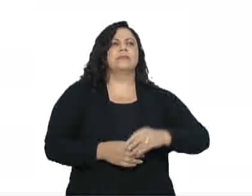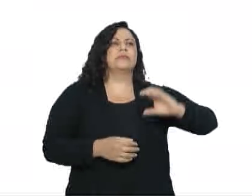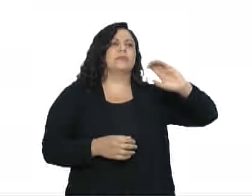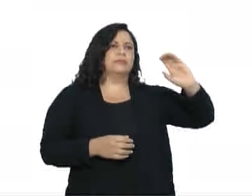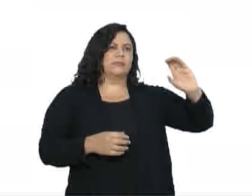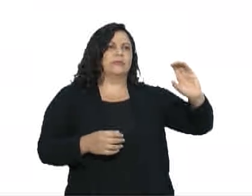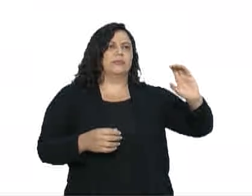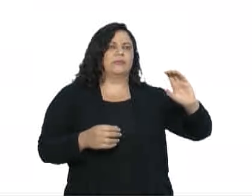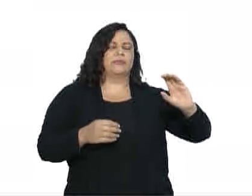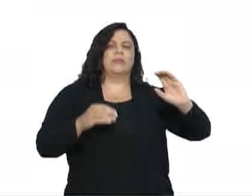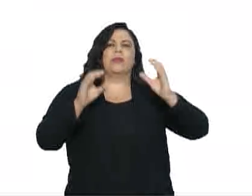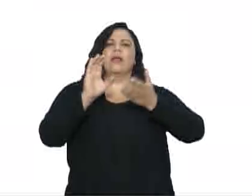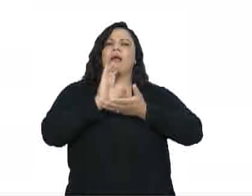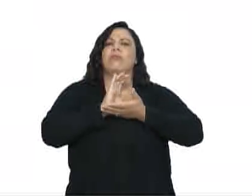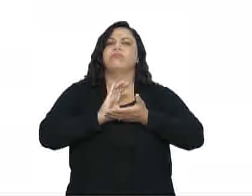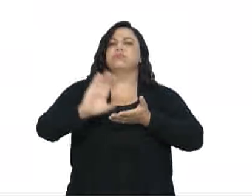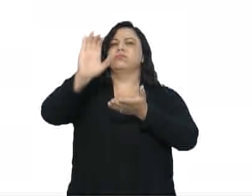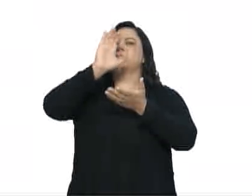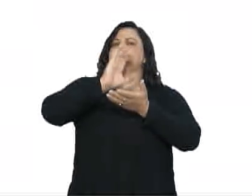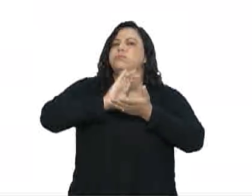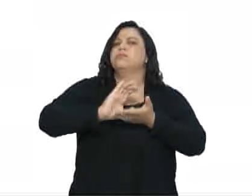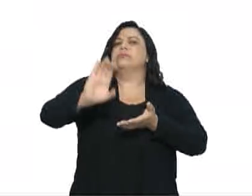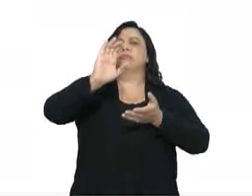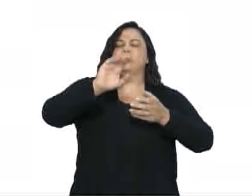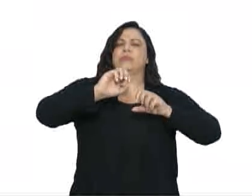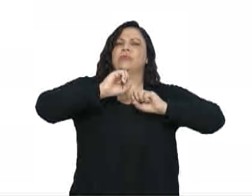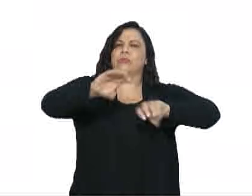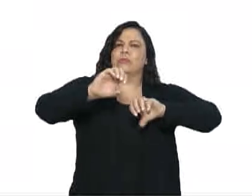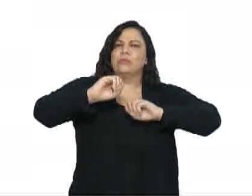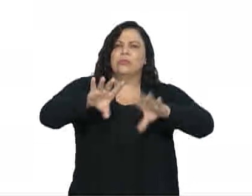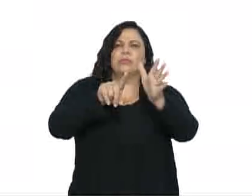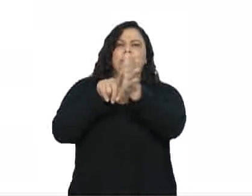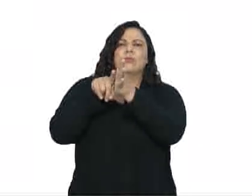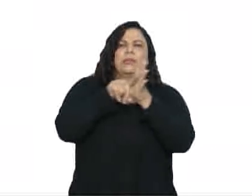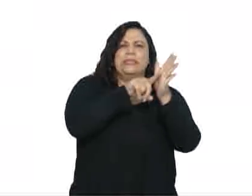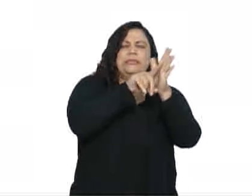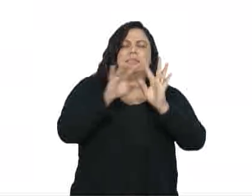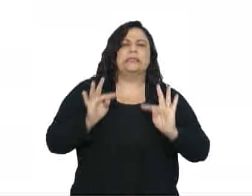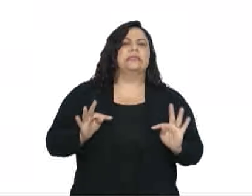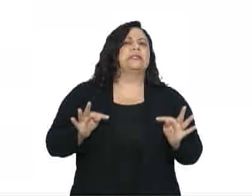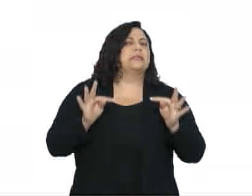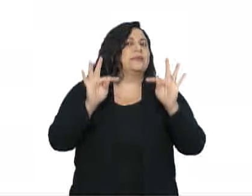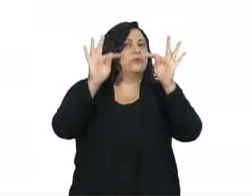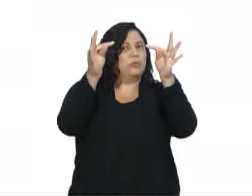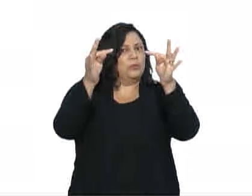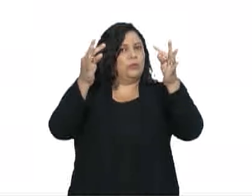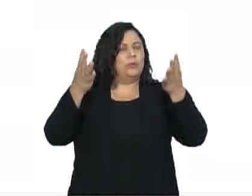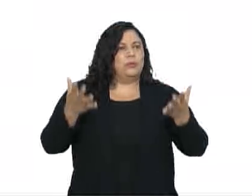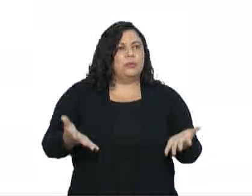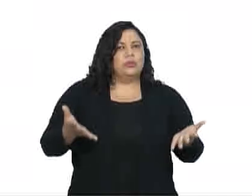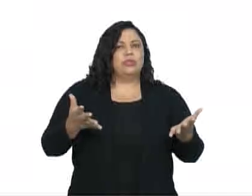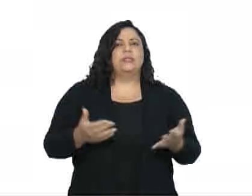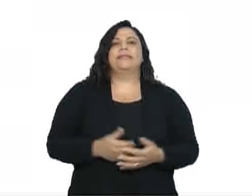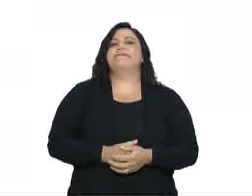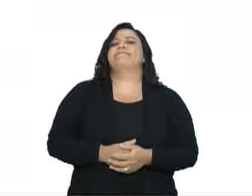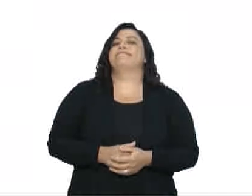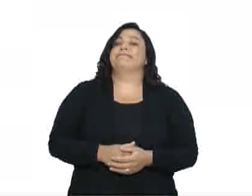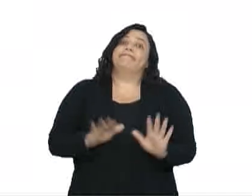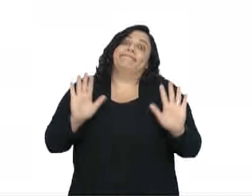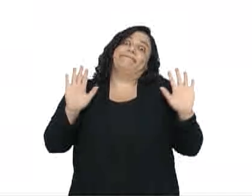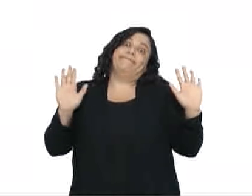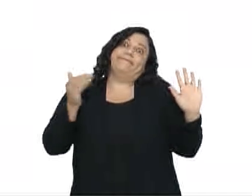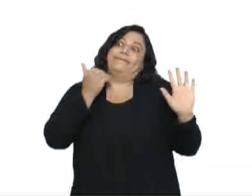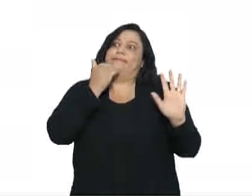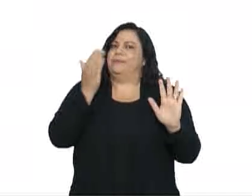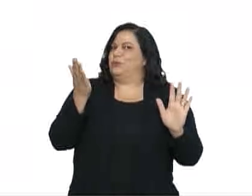investimentos maciços em educação, em pesquisa e tecnologia. Eles não gostam de ciência por lá, pelo jeito,